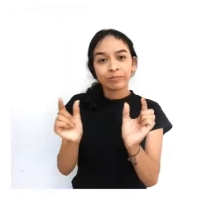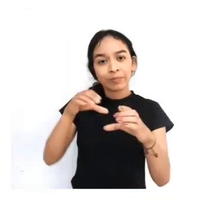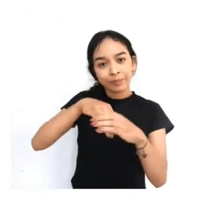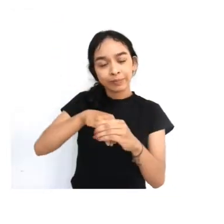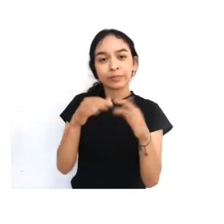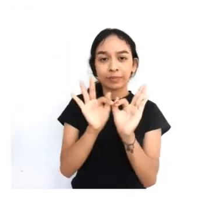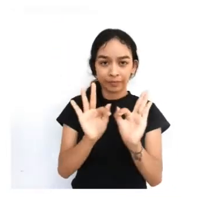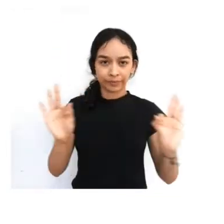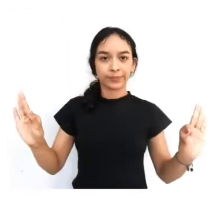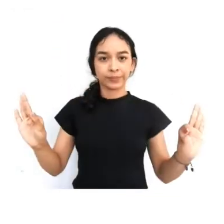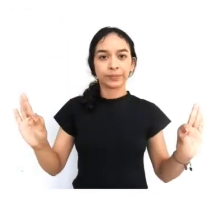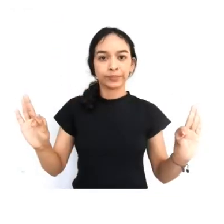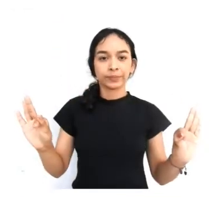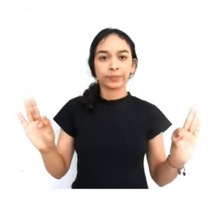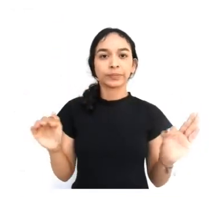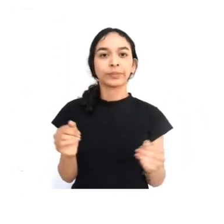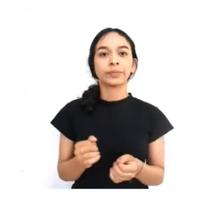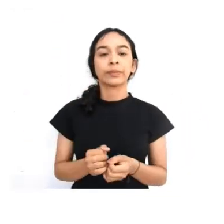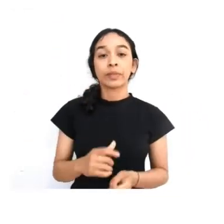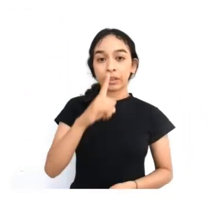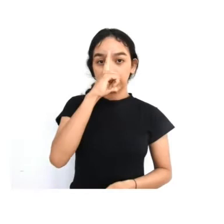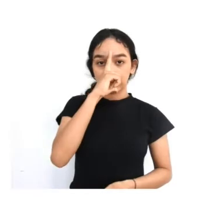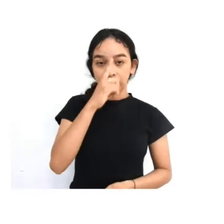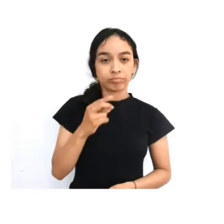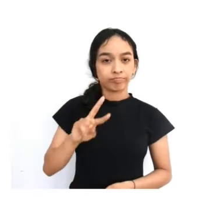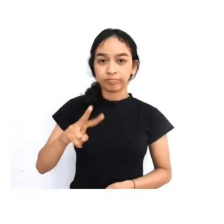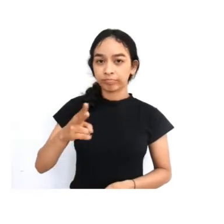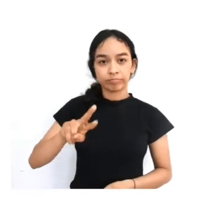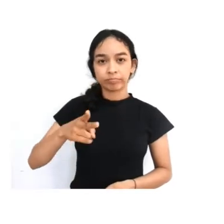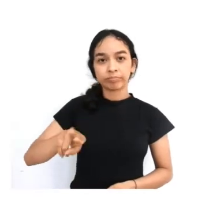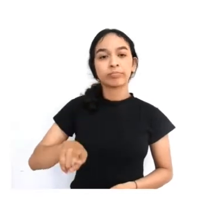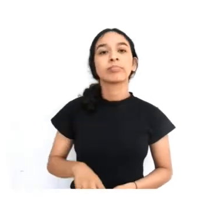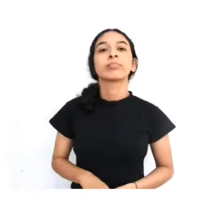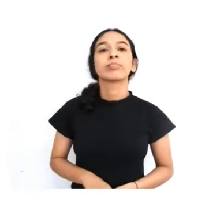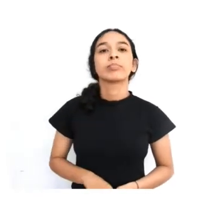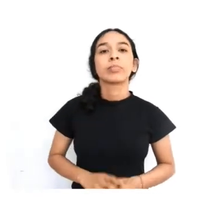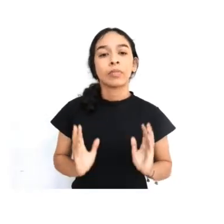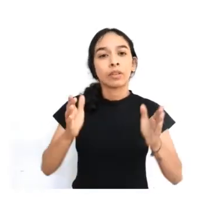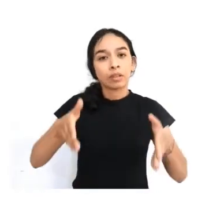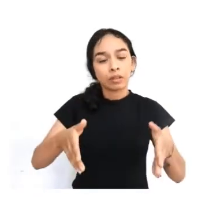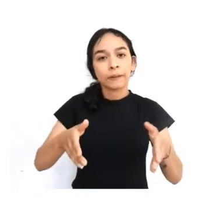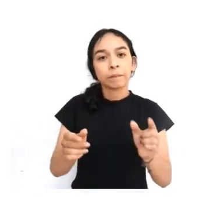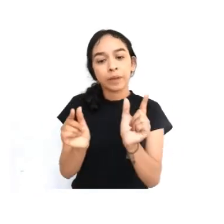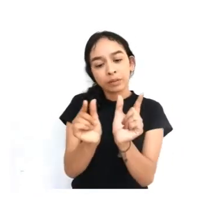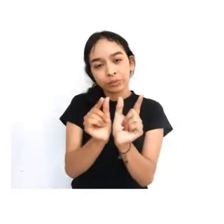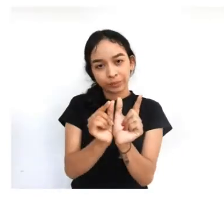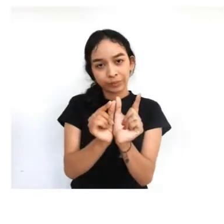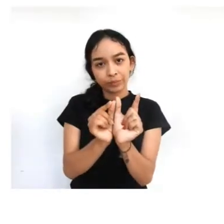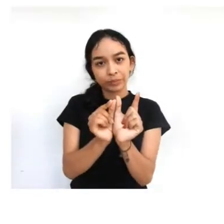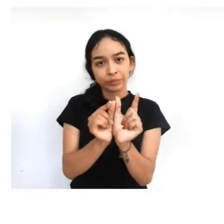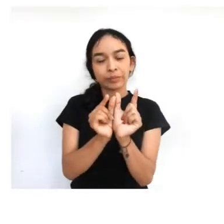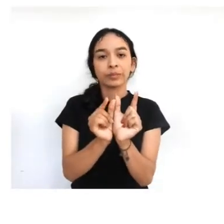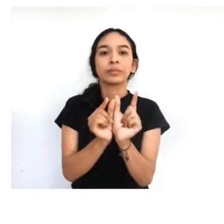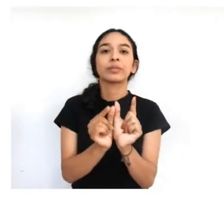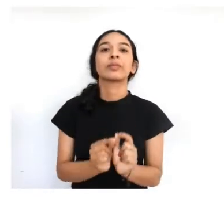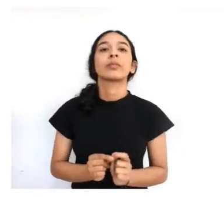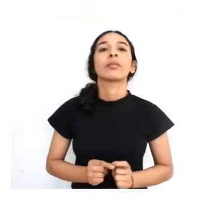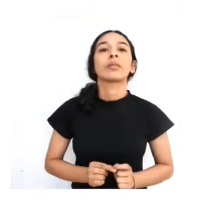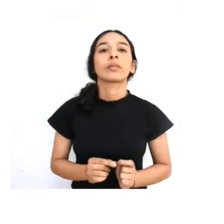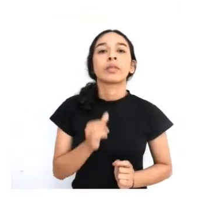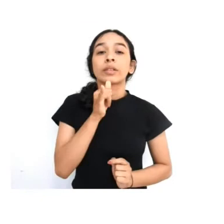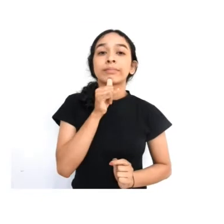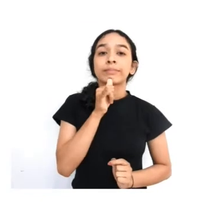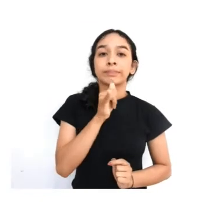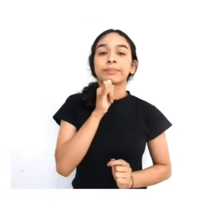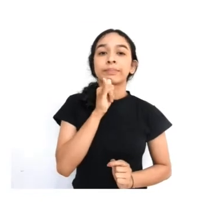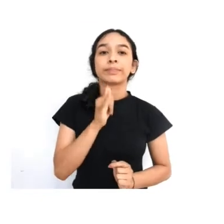posição dentro da oração. Em latim, não. É exclusivamente por sua desinência. Nesse caso, nós